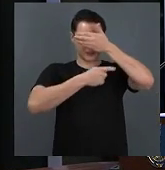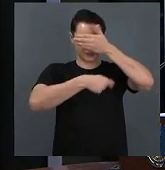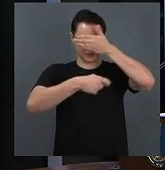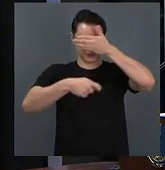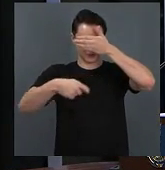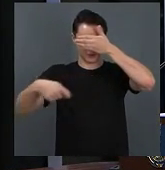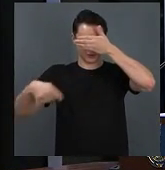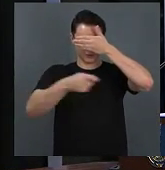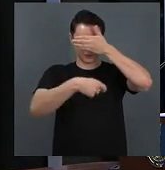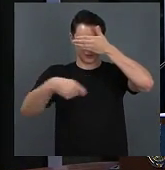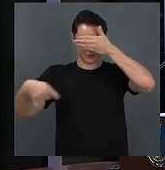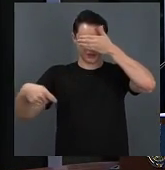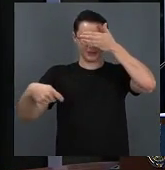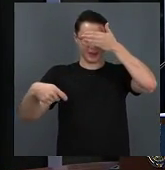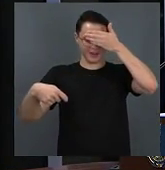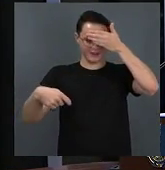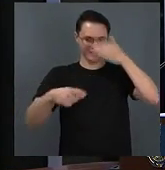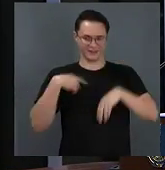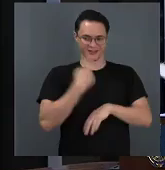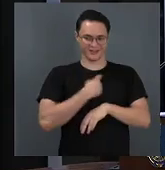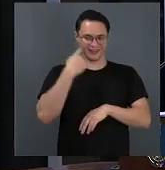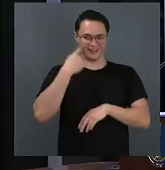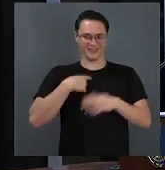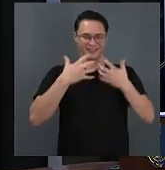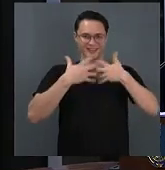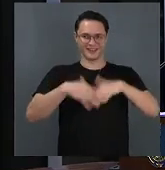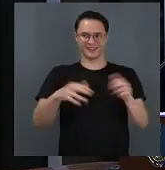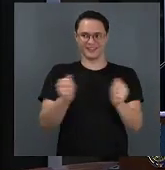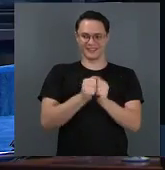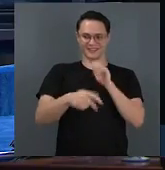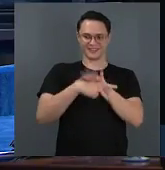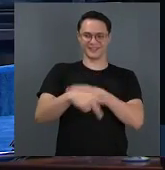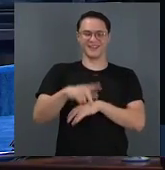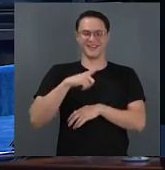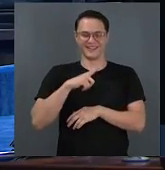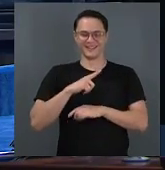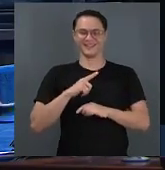tudo passa. Vamos resistir, que a verdade vai prevalecer. Muito obrigado, perdão pela demora.